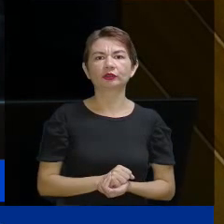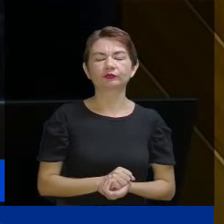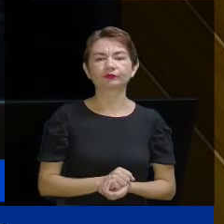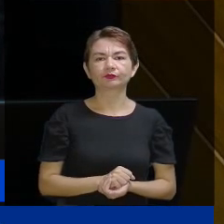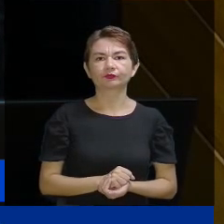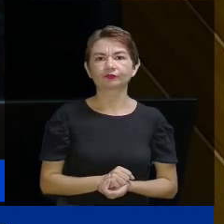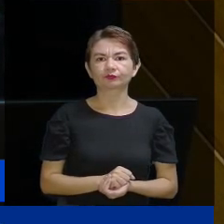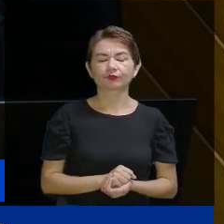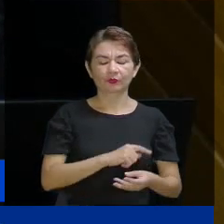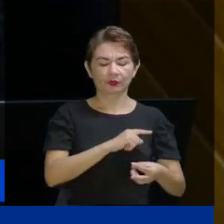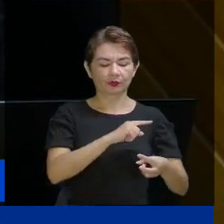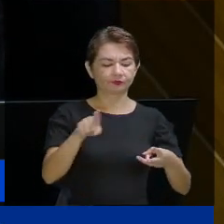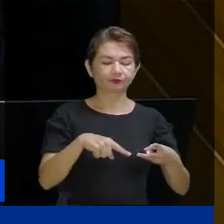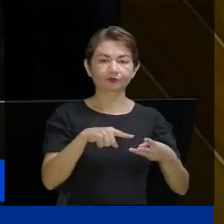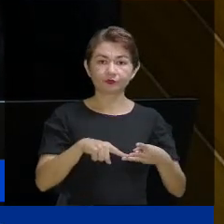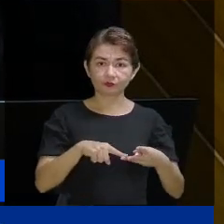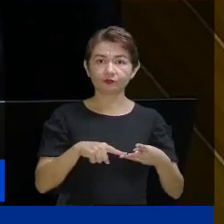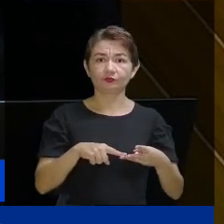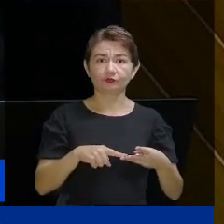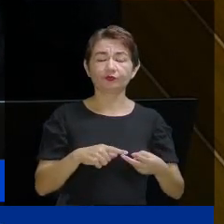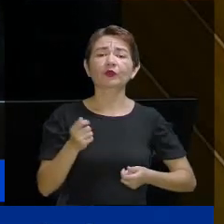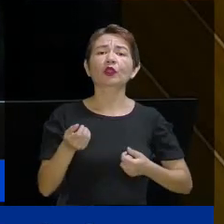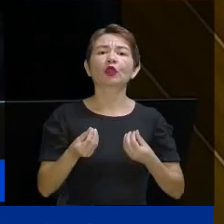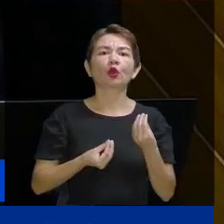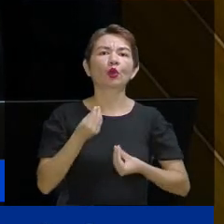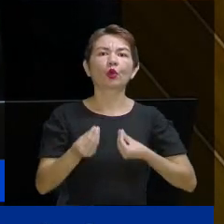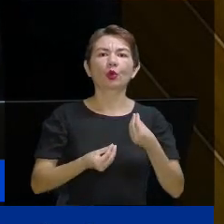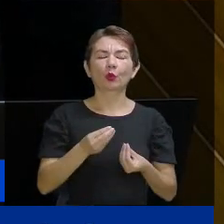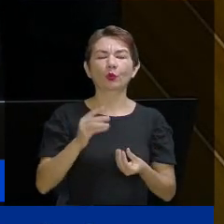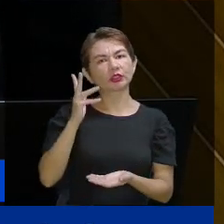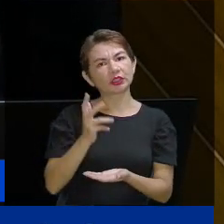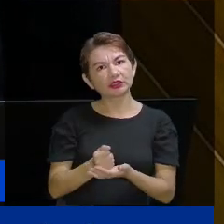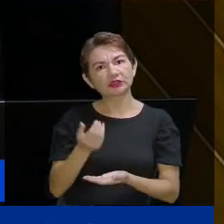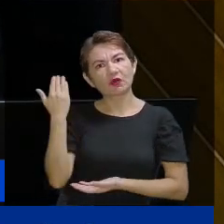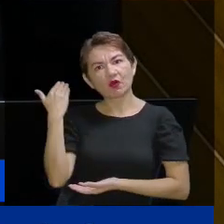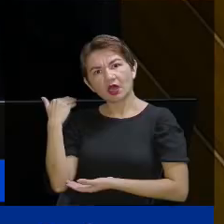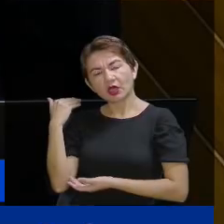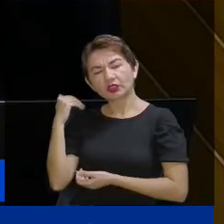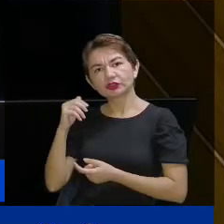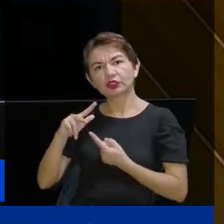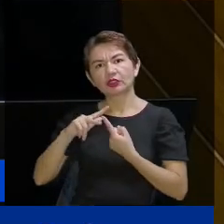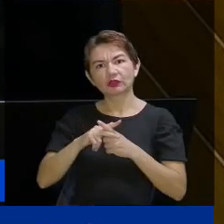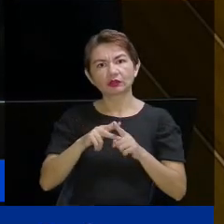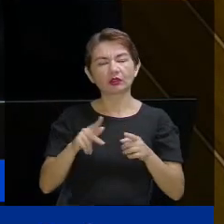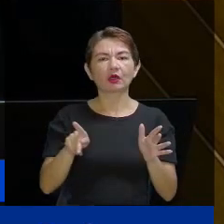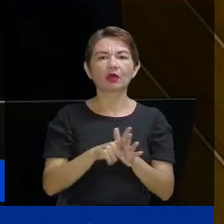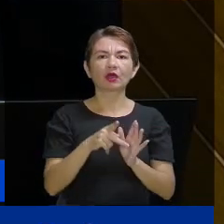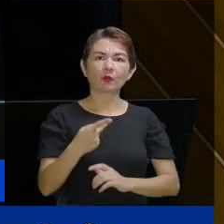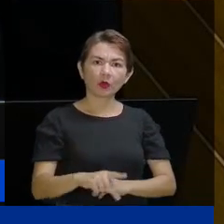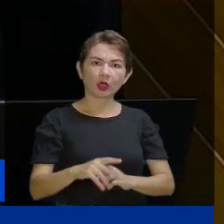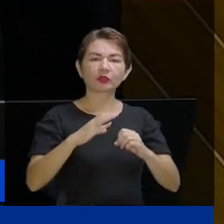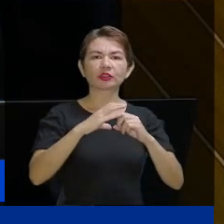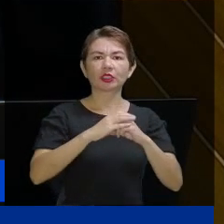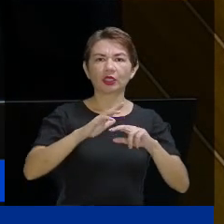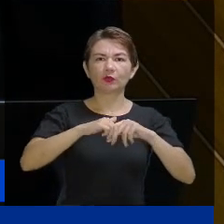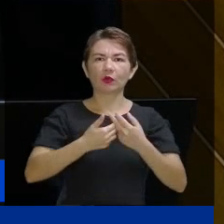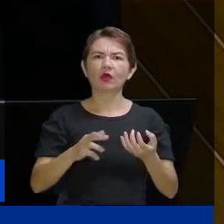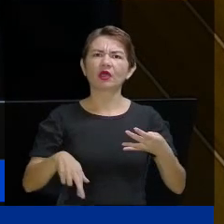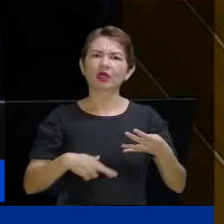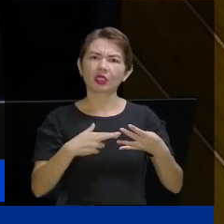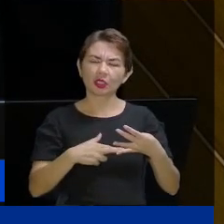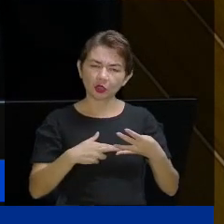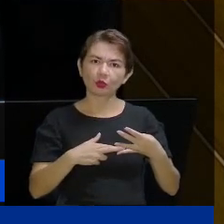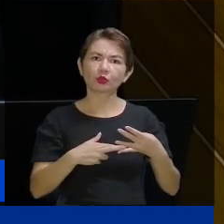simples. 3. Como seria possível decisão anterior ser revista pelo próprio tribunal por meio de